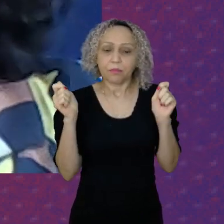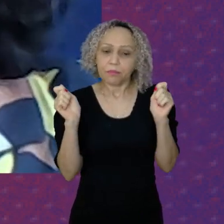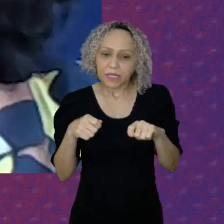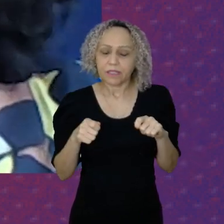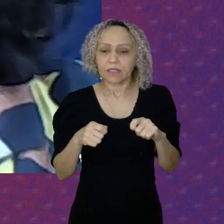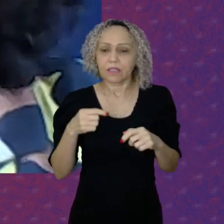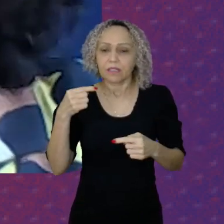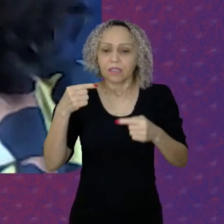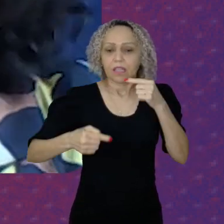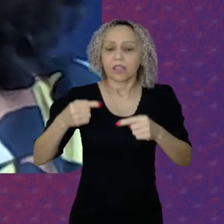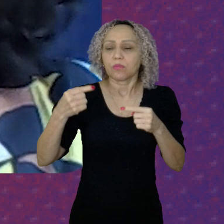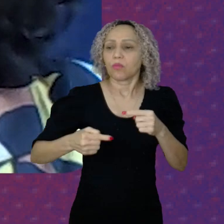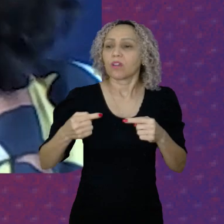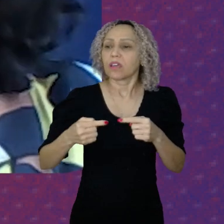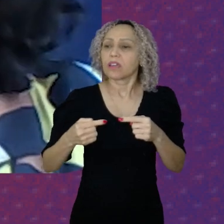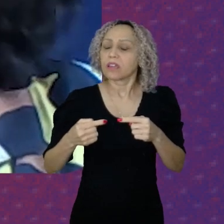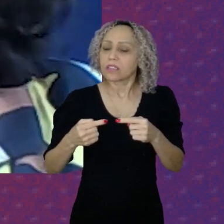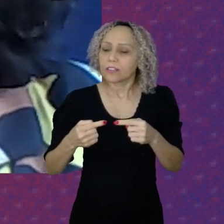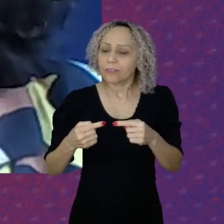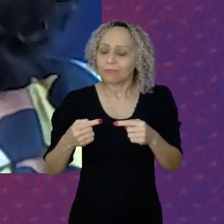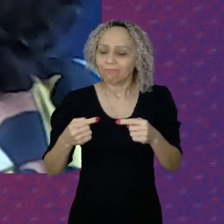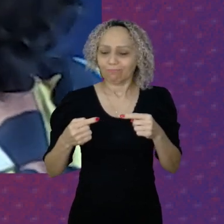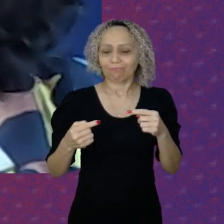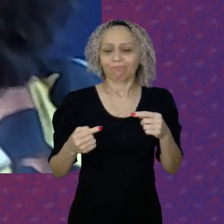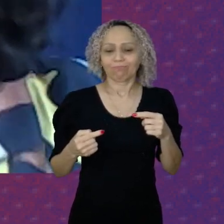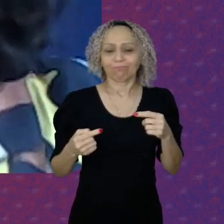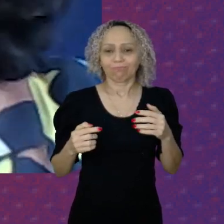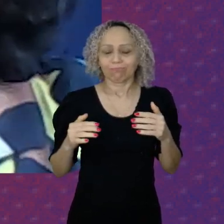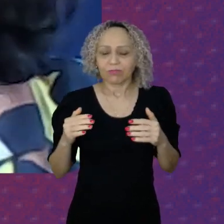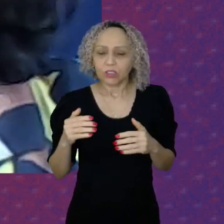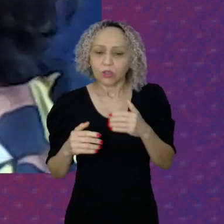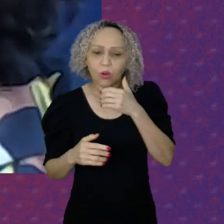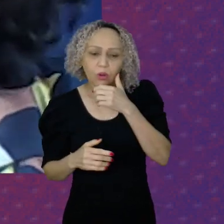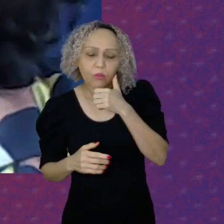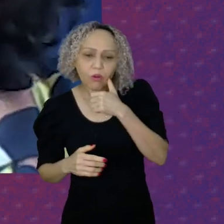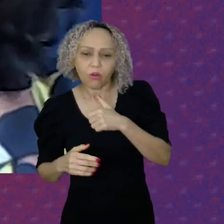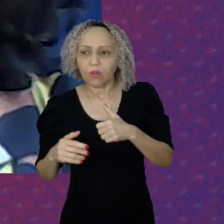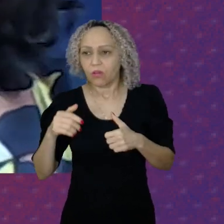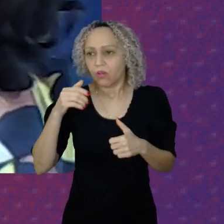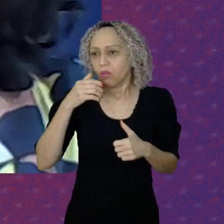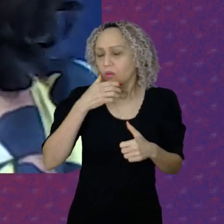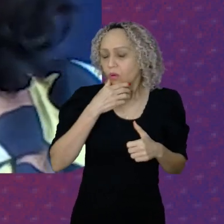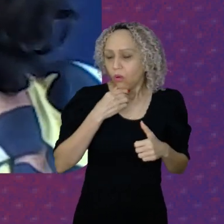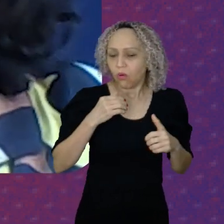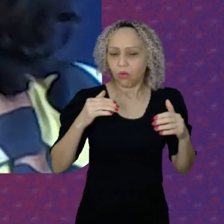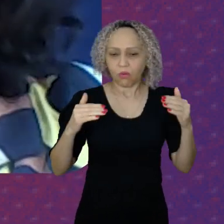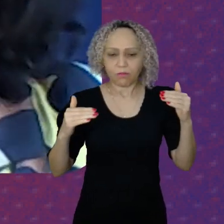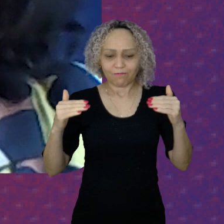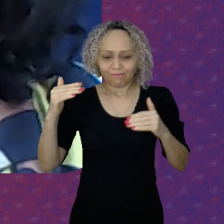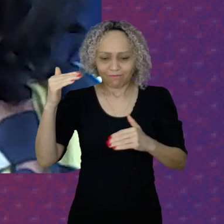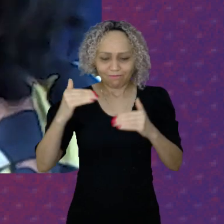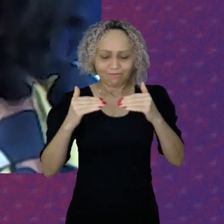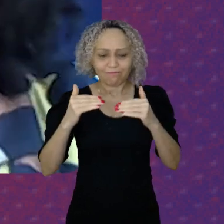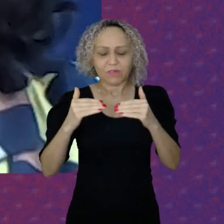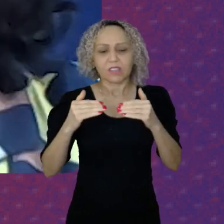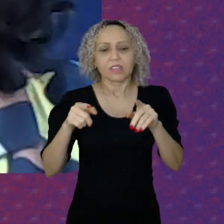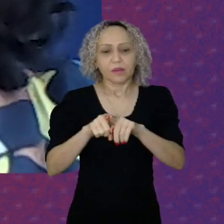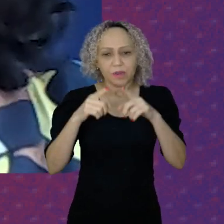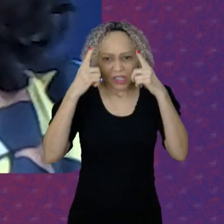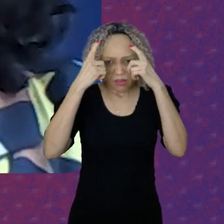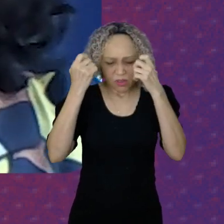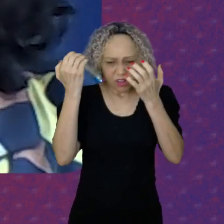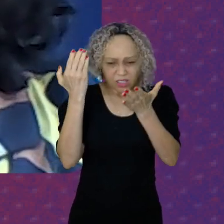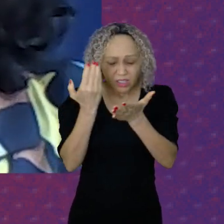ações para superar a desigualdade entre homens e mulheres, para superar a questão da violência,